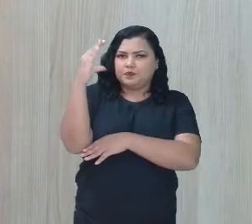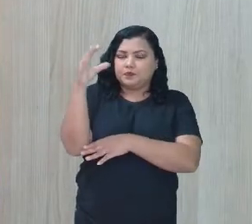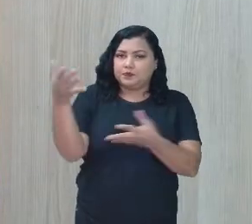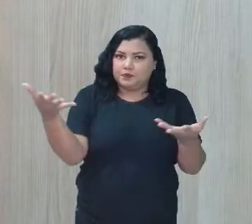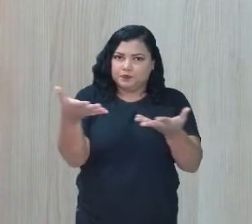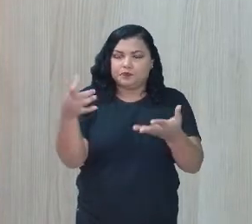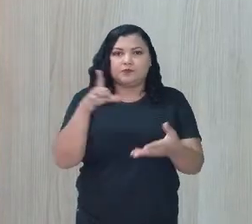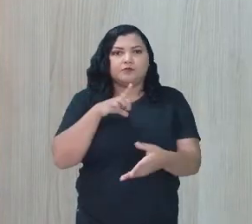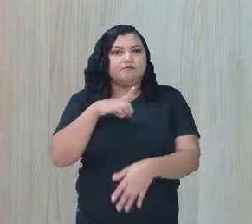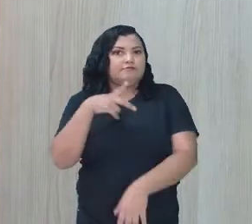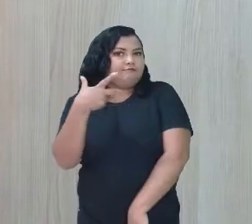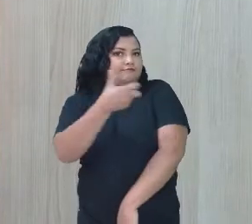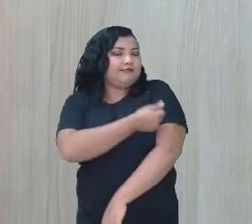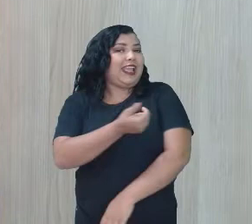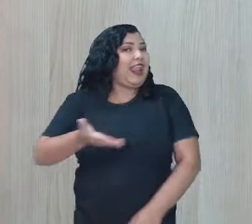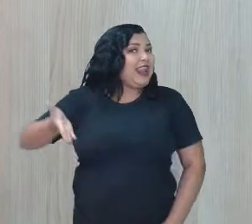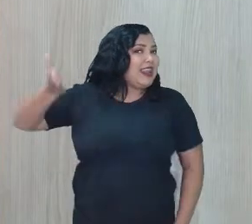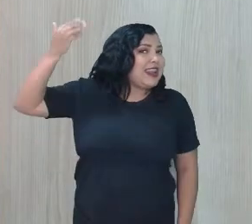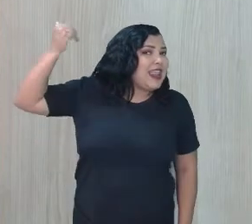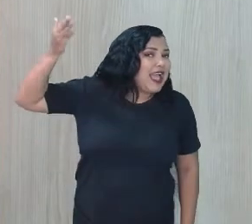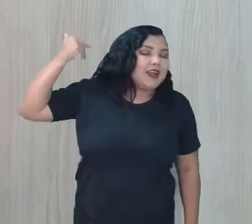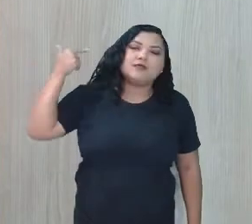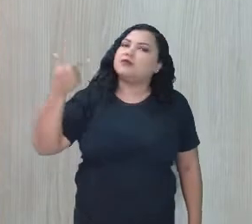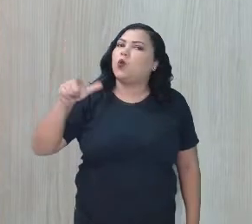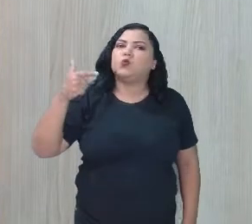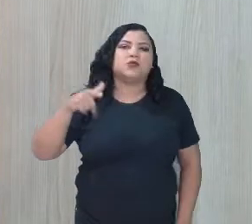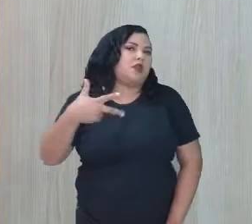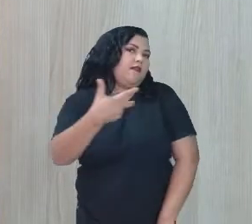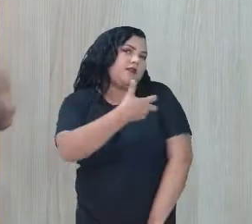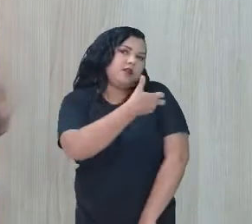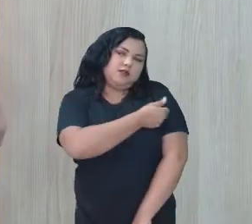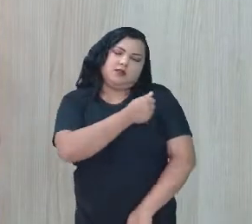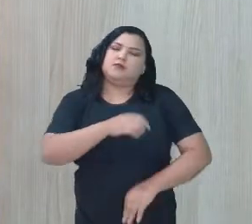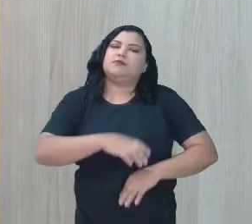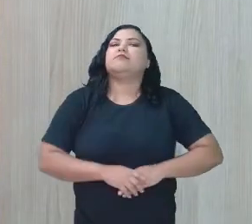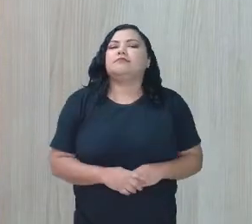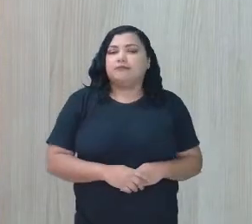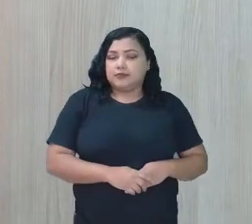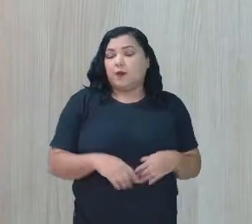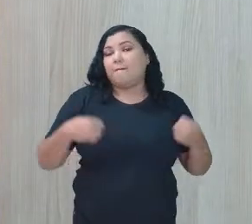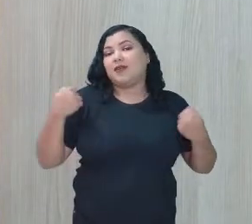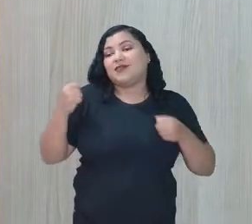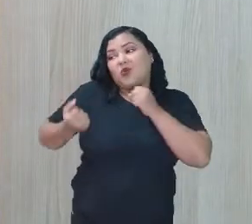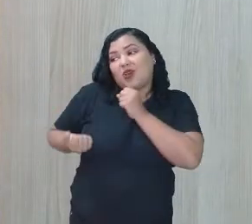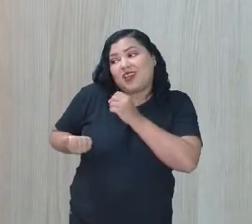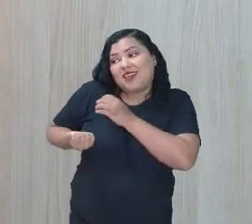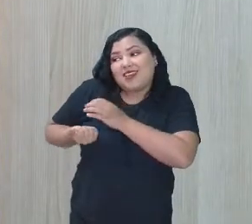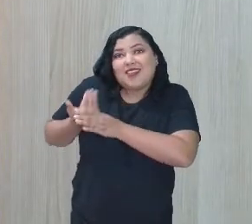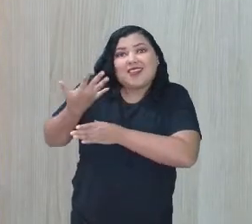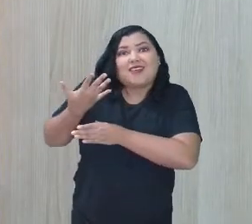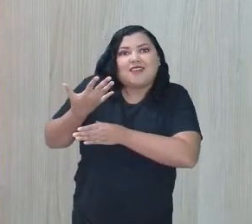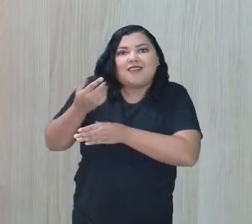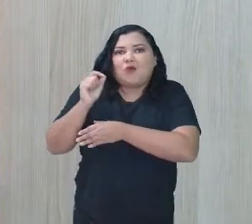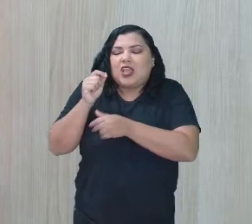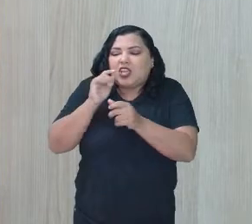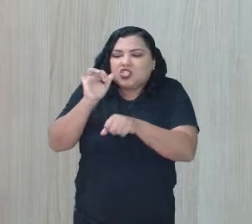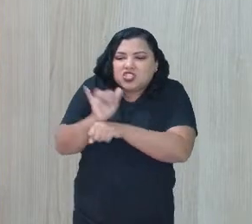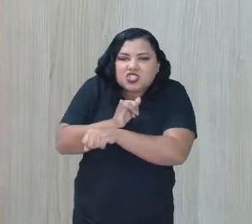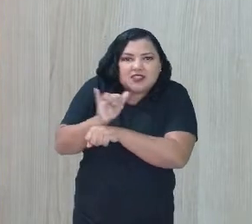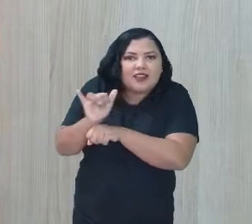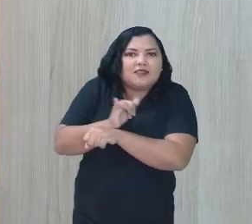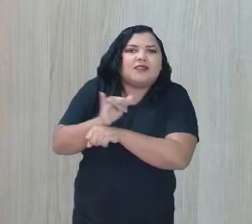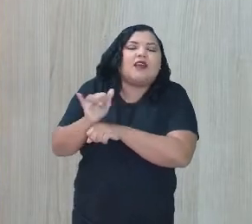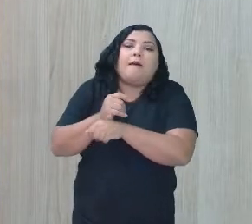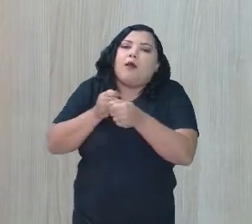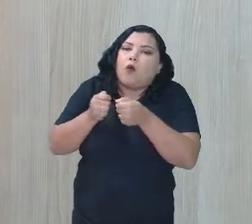bem, nós temos as vacinas. Lá na Idade Média as pessoas não tinham isso, tiveram que descobrir formas de combater. Lá eles trabalharam com o isolamento